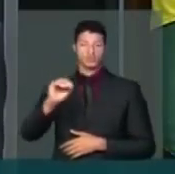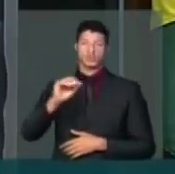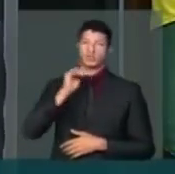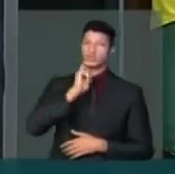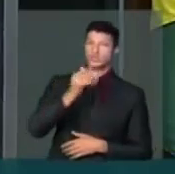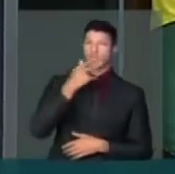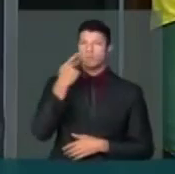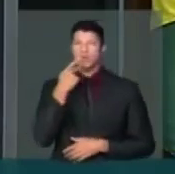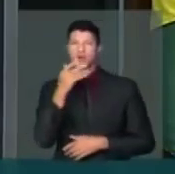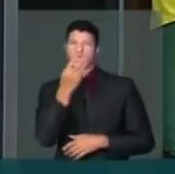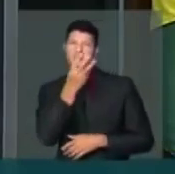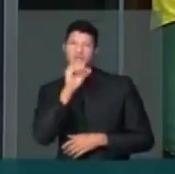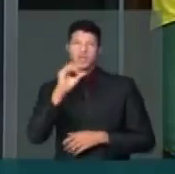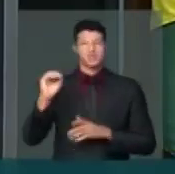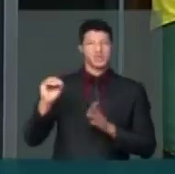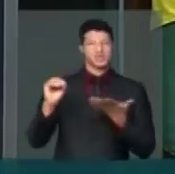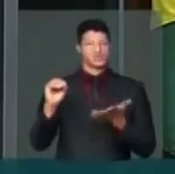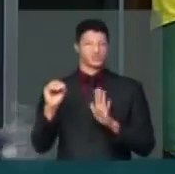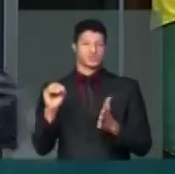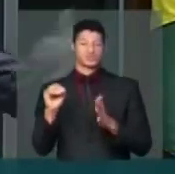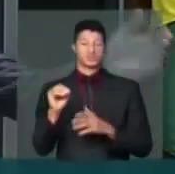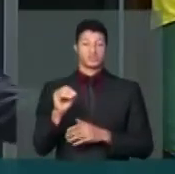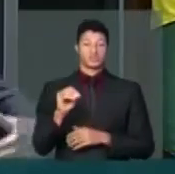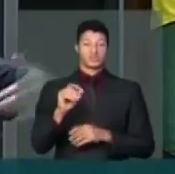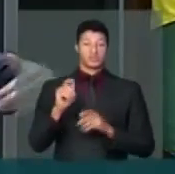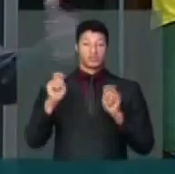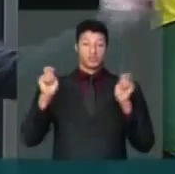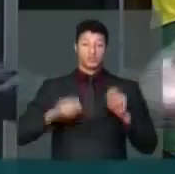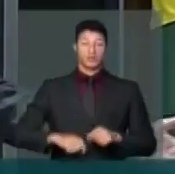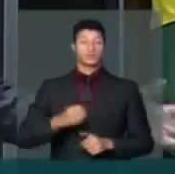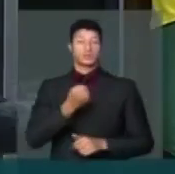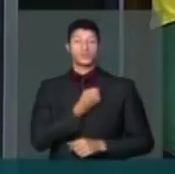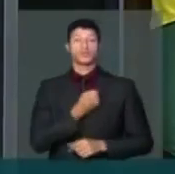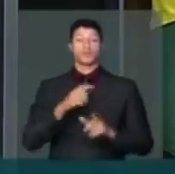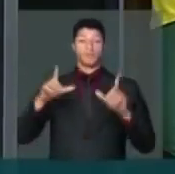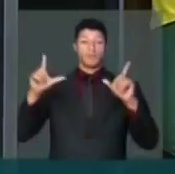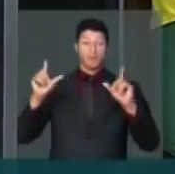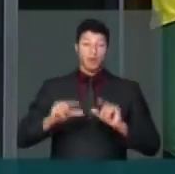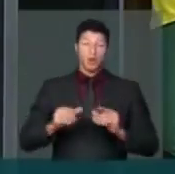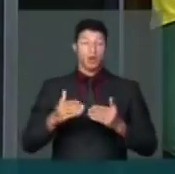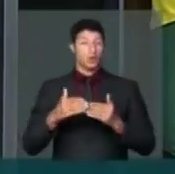melhor, 300, e isso pode ser um número menor,